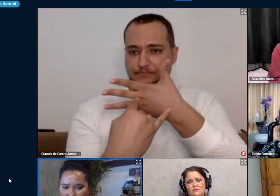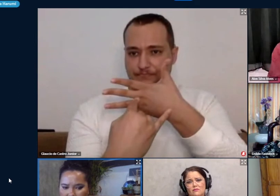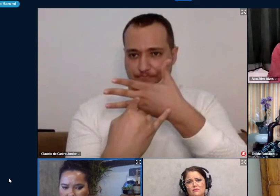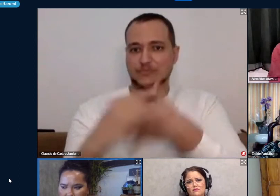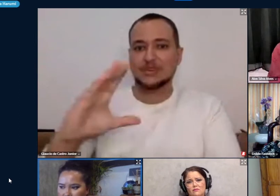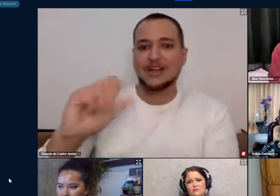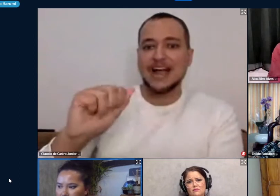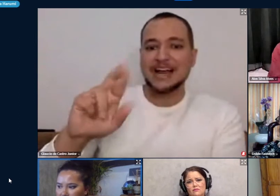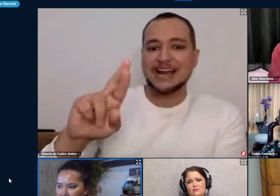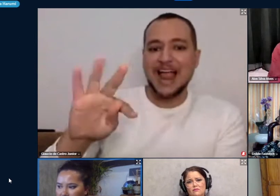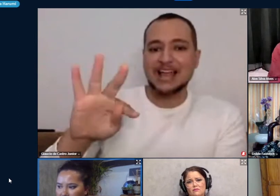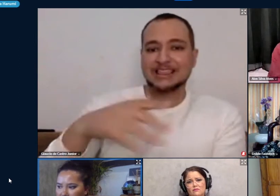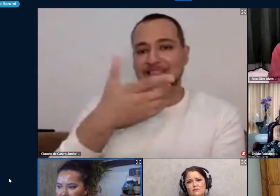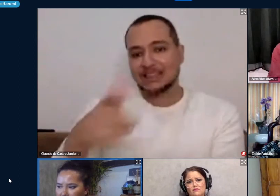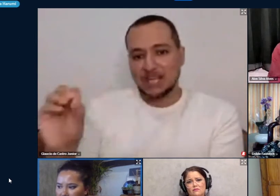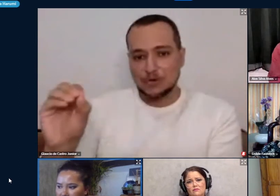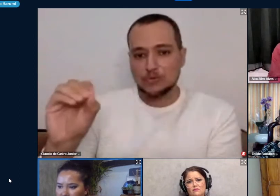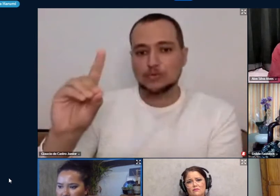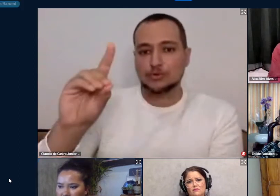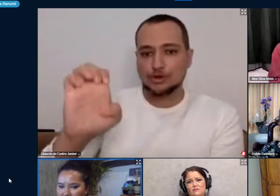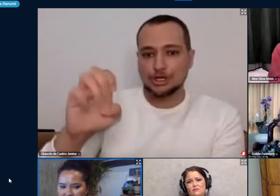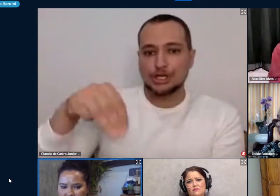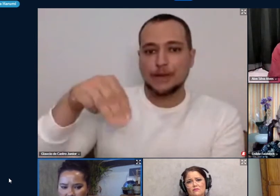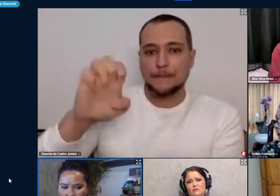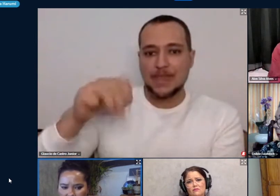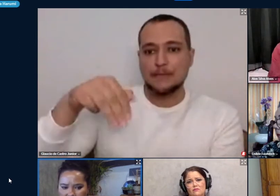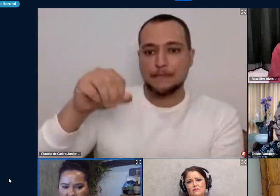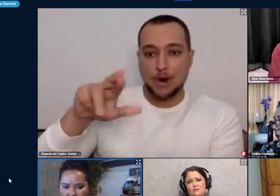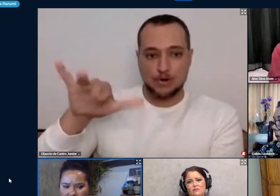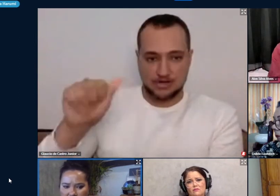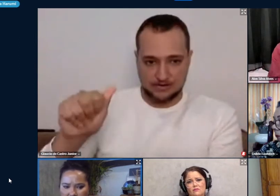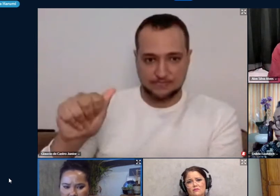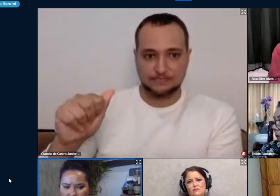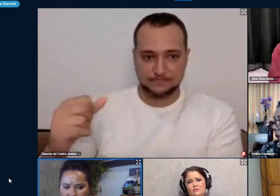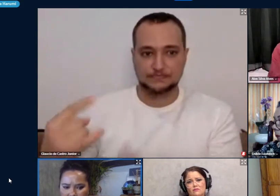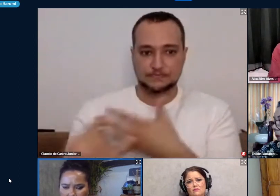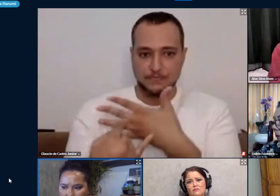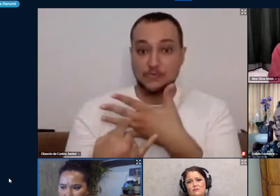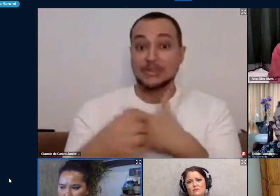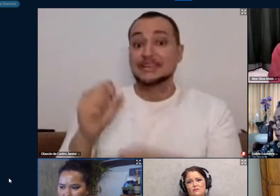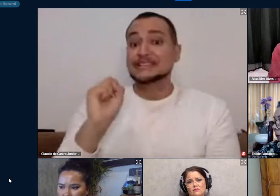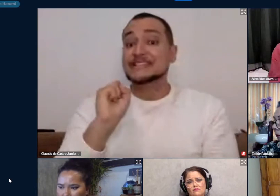base. Porque qual a questão lógica do termo?